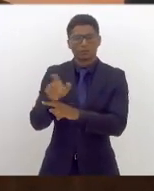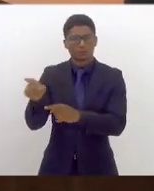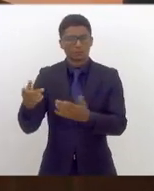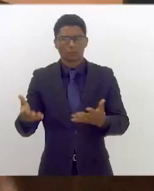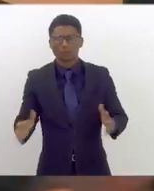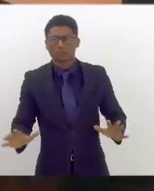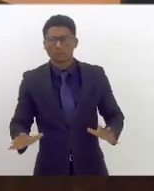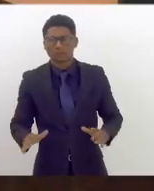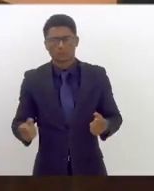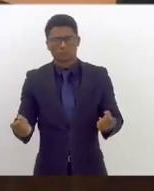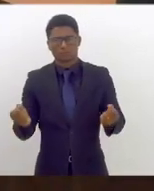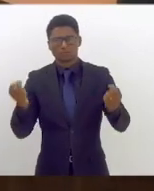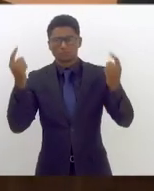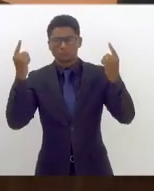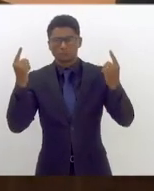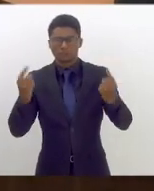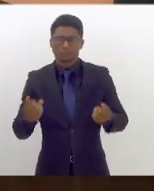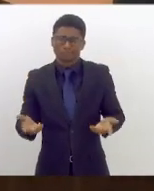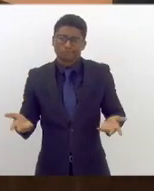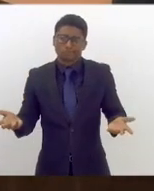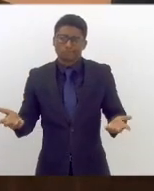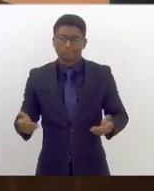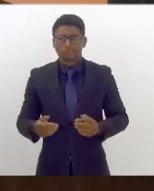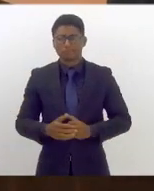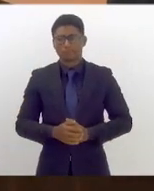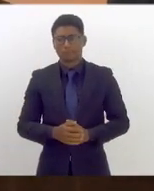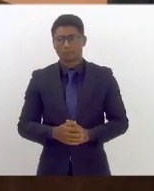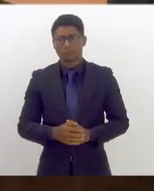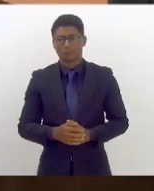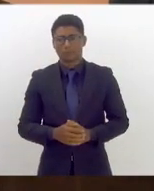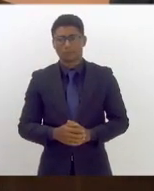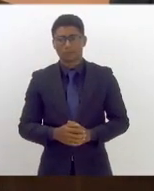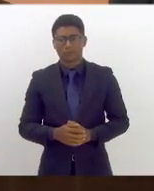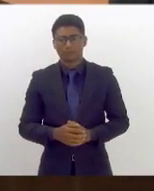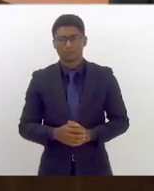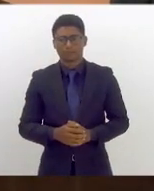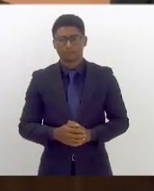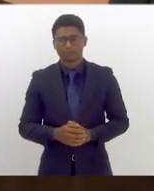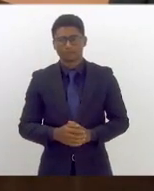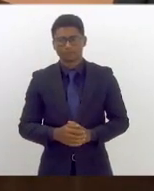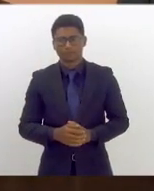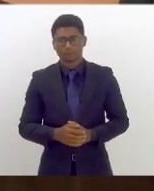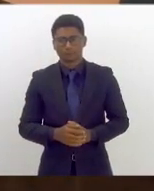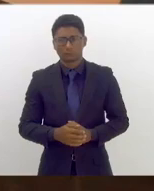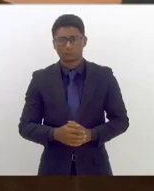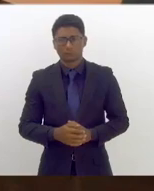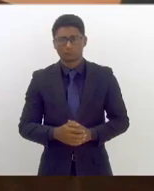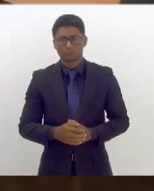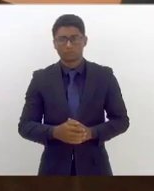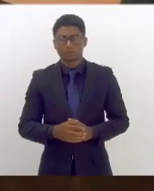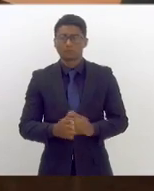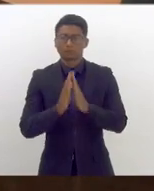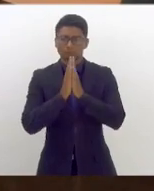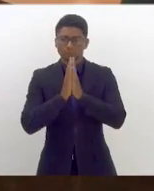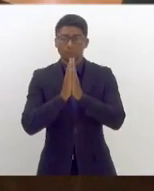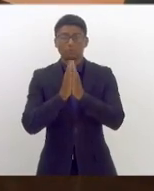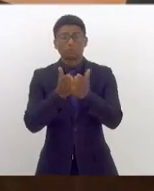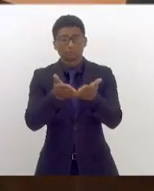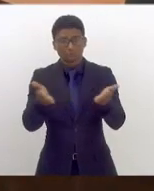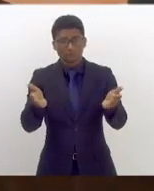especiais assim poxa Presidente eu queria só cinco minutos de Lucidez